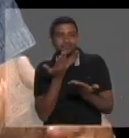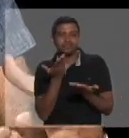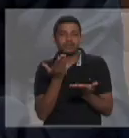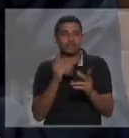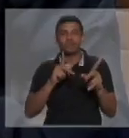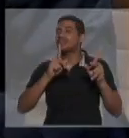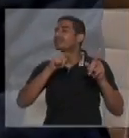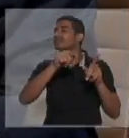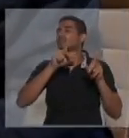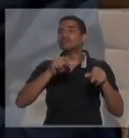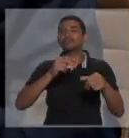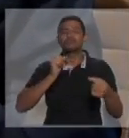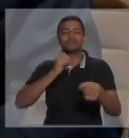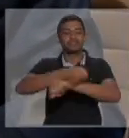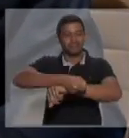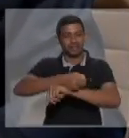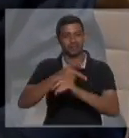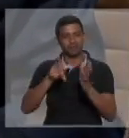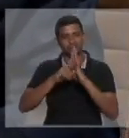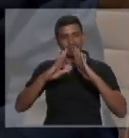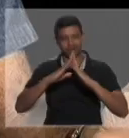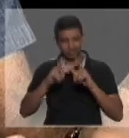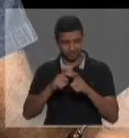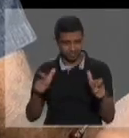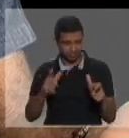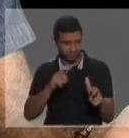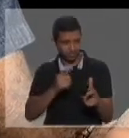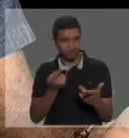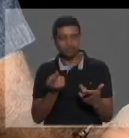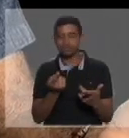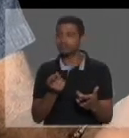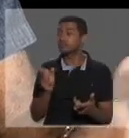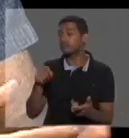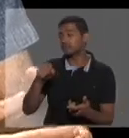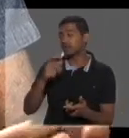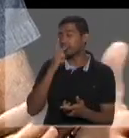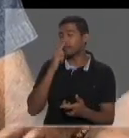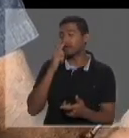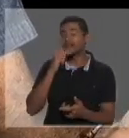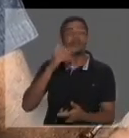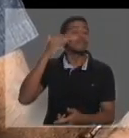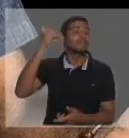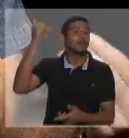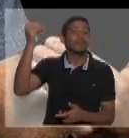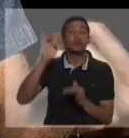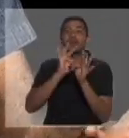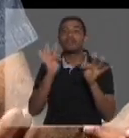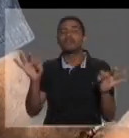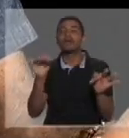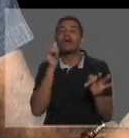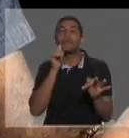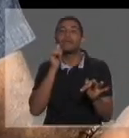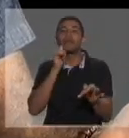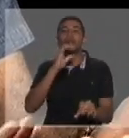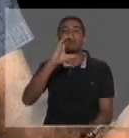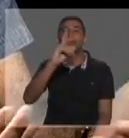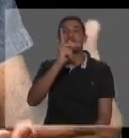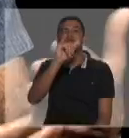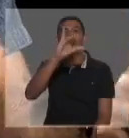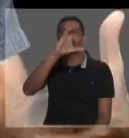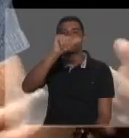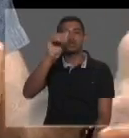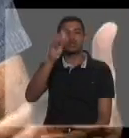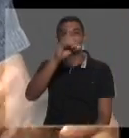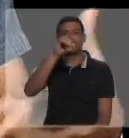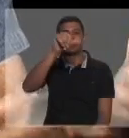mordomo. Era uma espécie de escravo da Casa Grande. Né? Como bem disse o filho, uma espécie de Chica da Silva. Essa é a fala do filho, né?